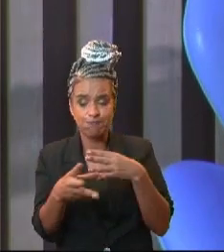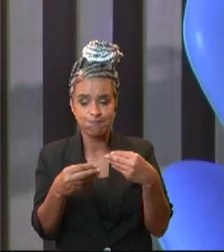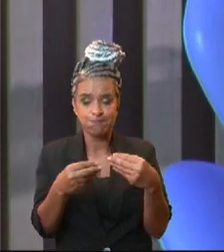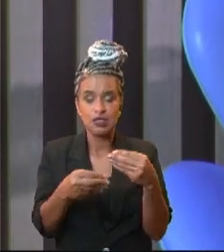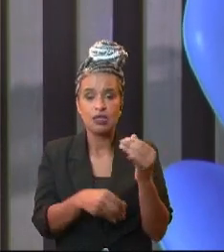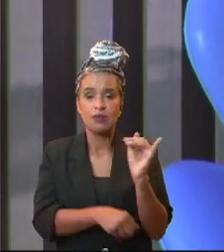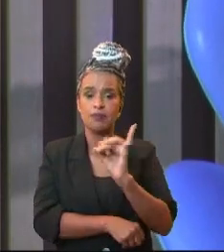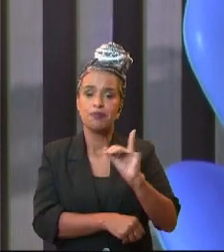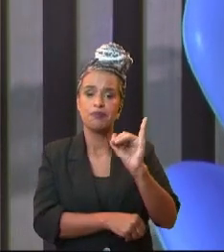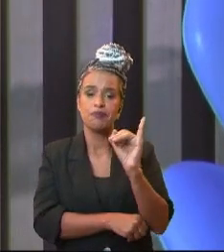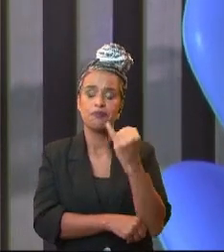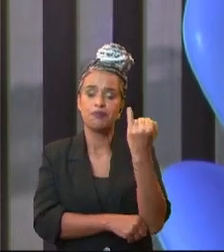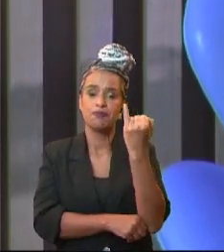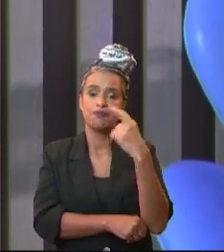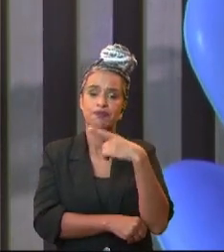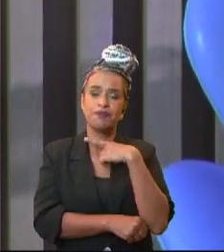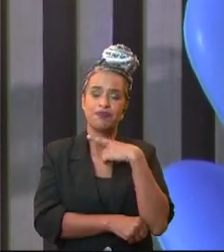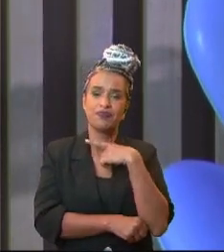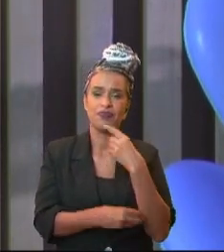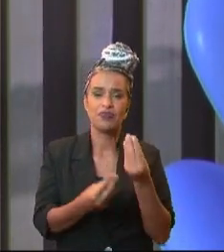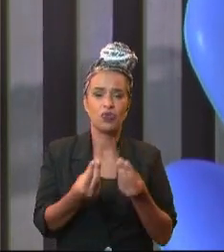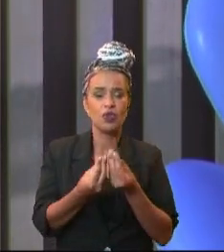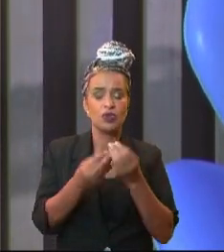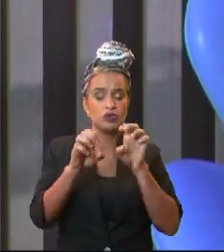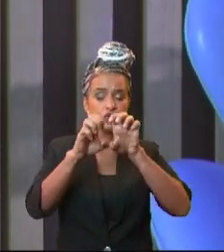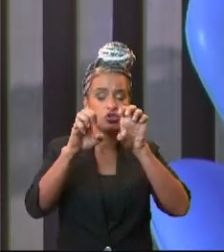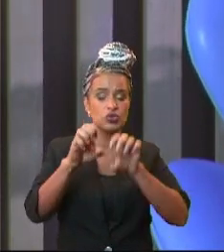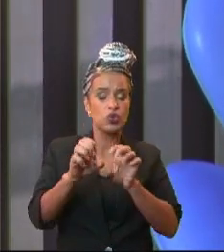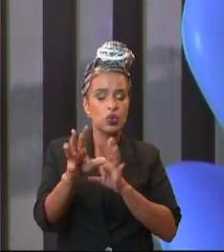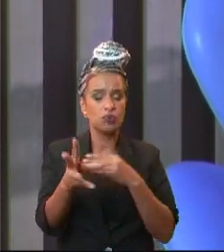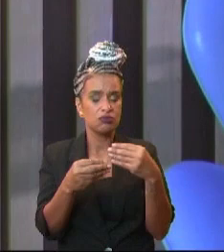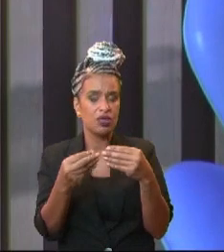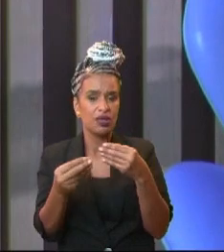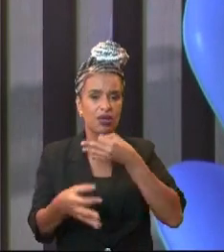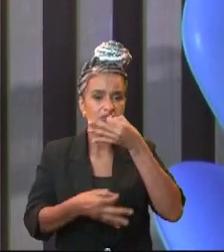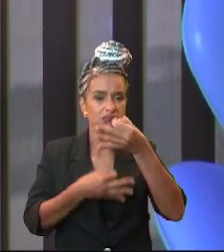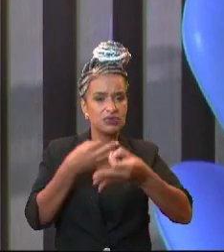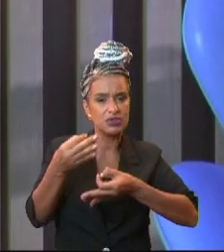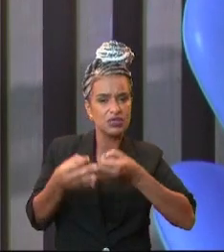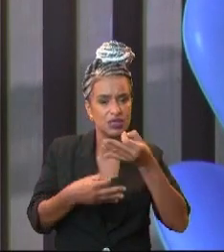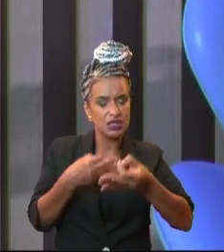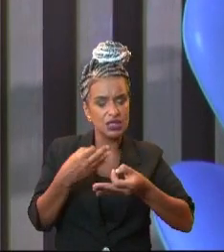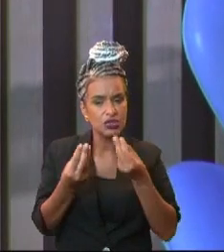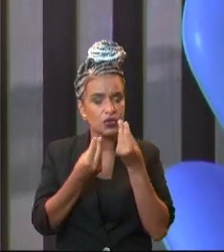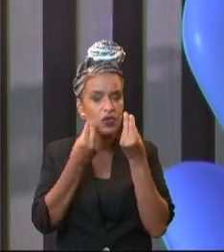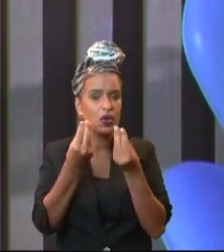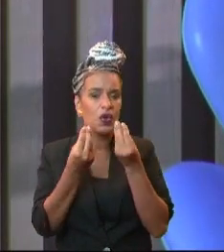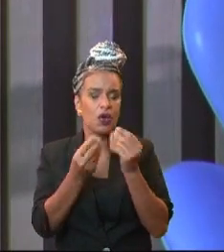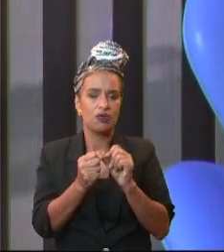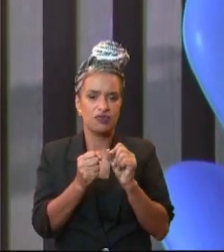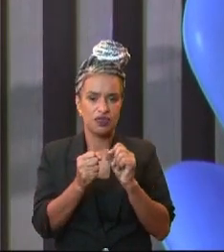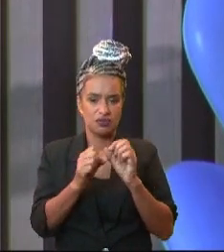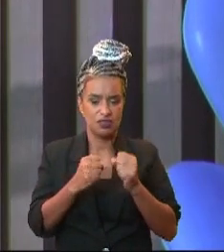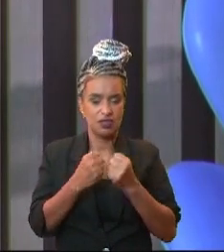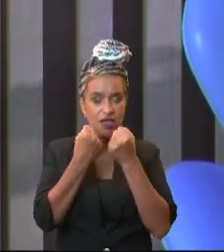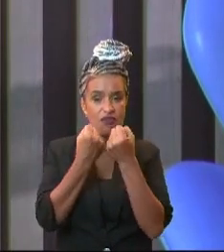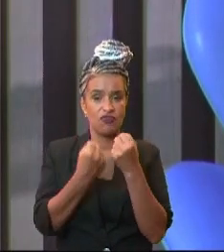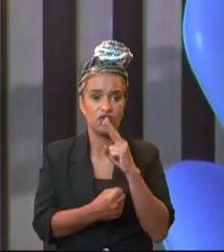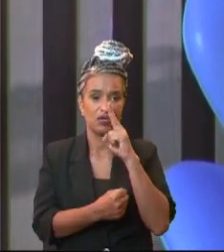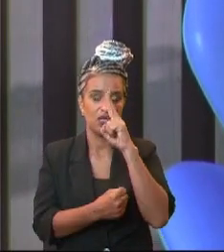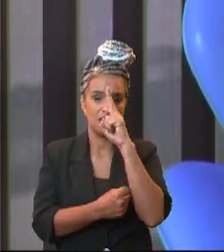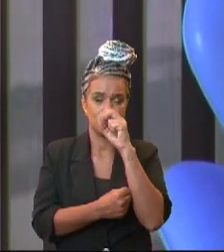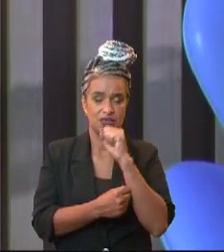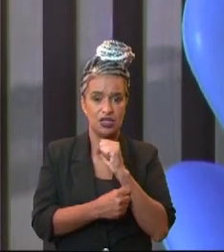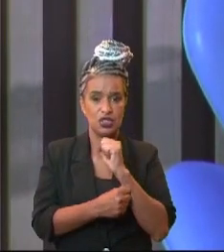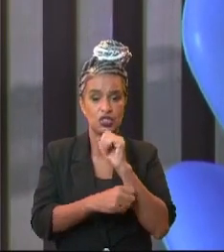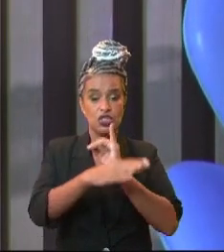importante, creio eu, como é que nós podemos ter mais infraestrutura resiliente e crítica, mais resiliente, como é que nós podemos fortalecer a resiliência das